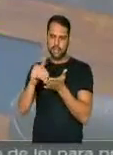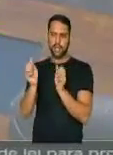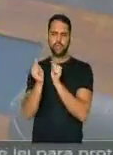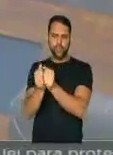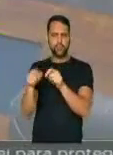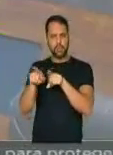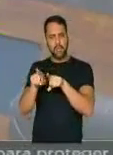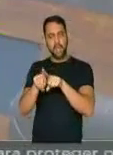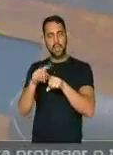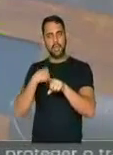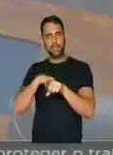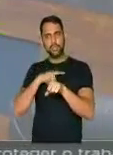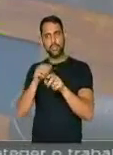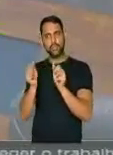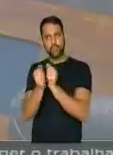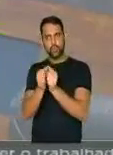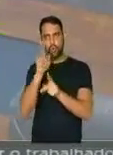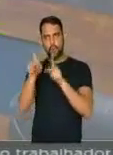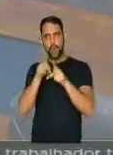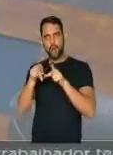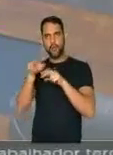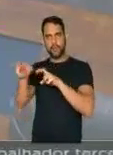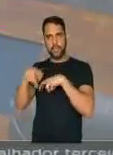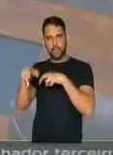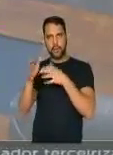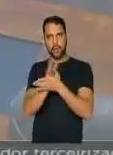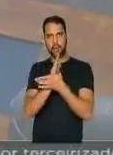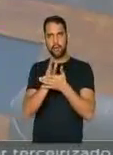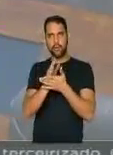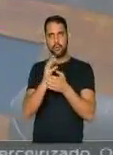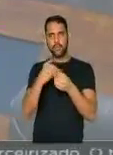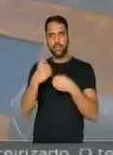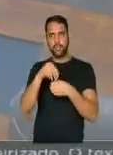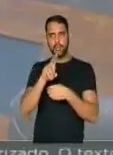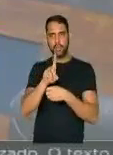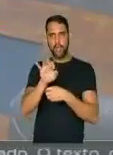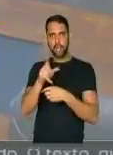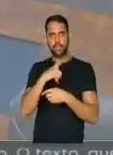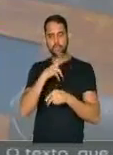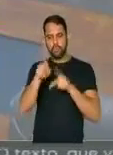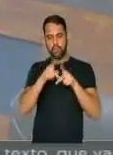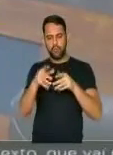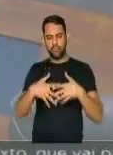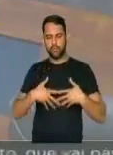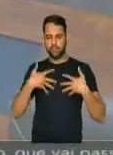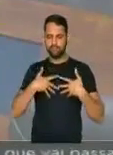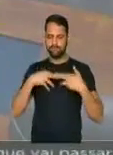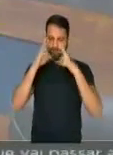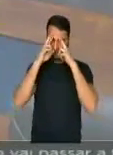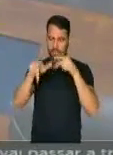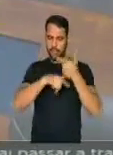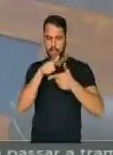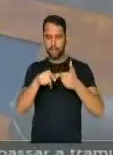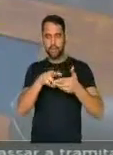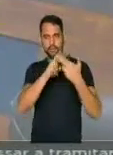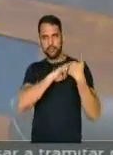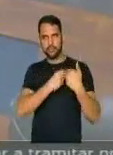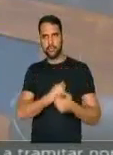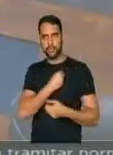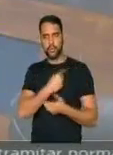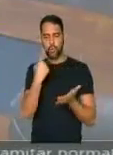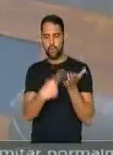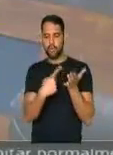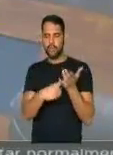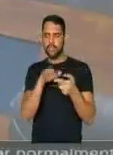E acima de tudo com os nossos agricultores Presidente Kennedy é o município da agricultura de um povo honrado e trabalhador e tem no nosso mandato o